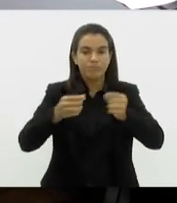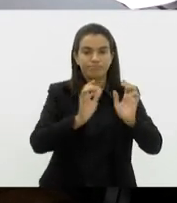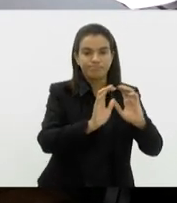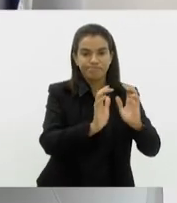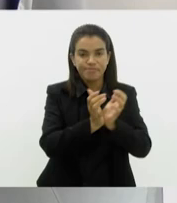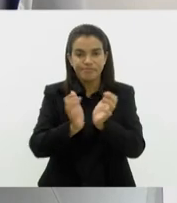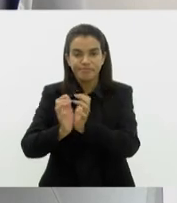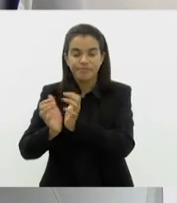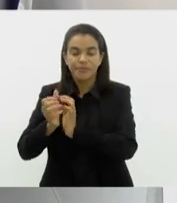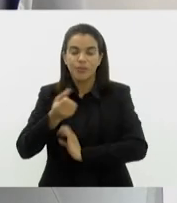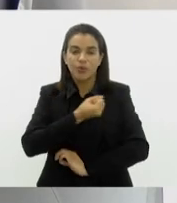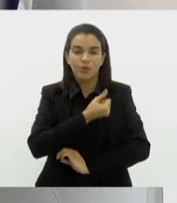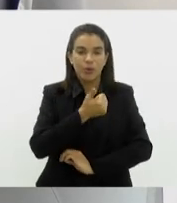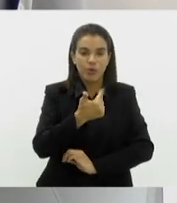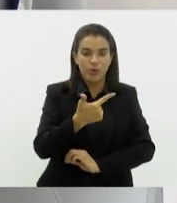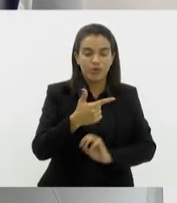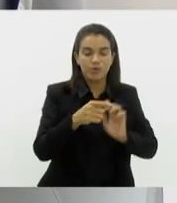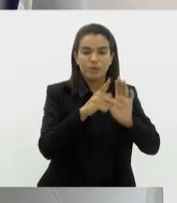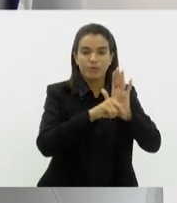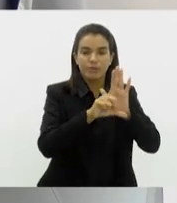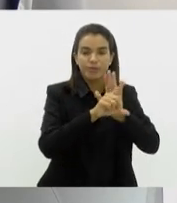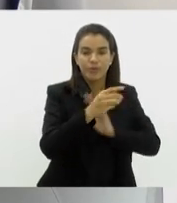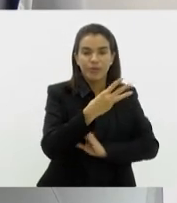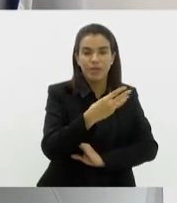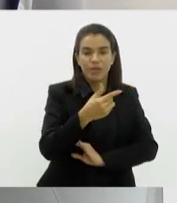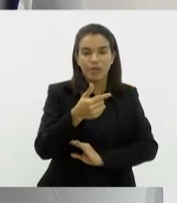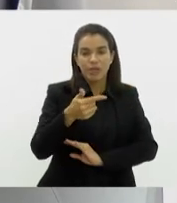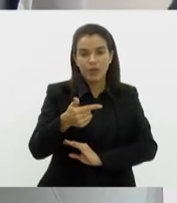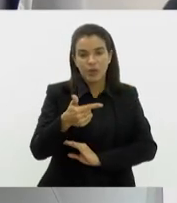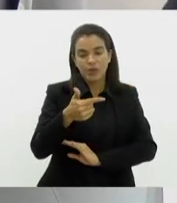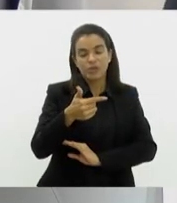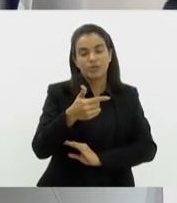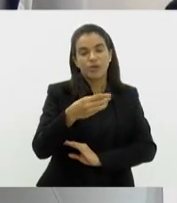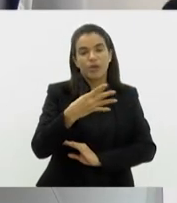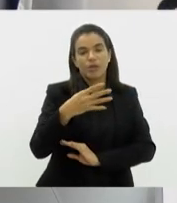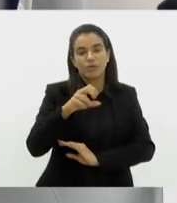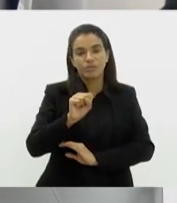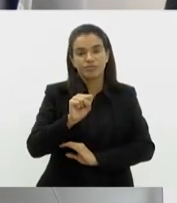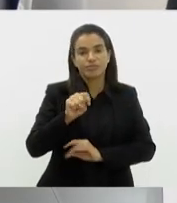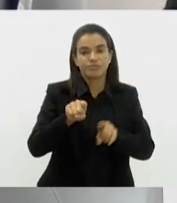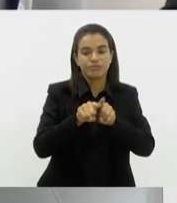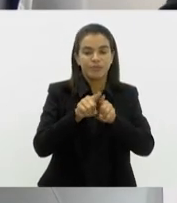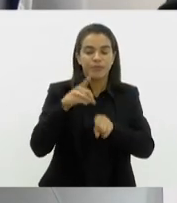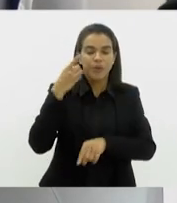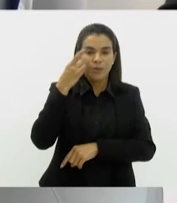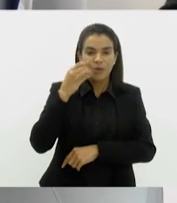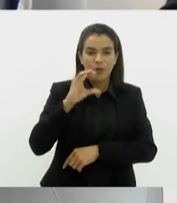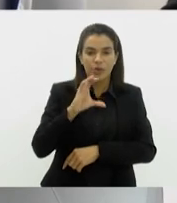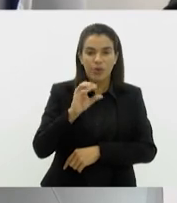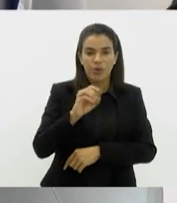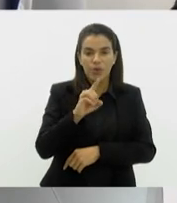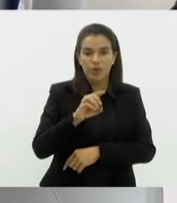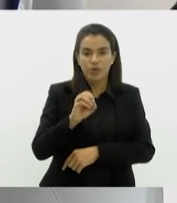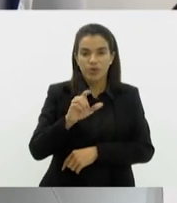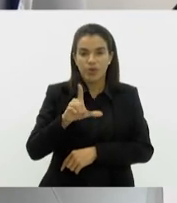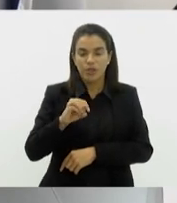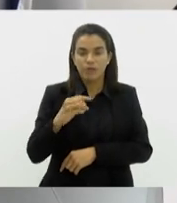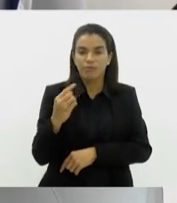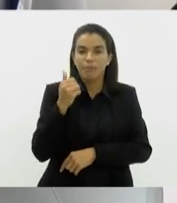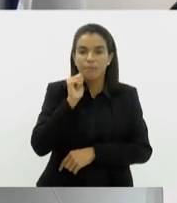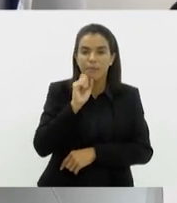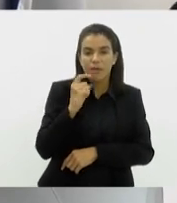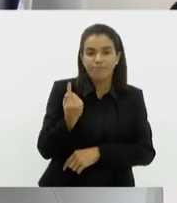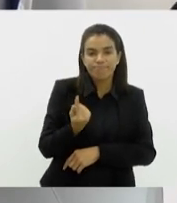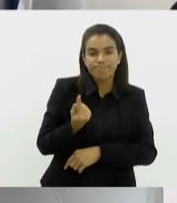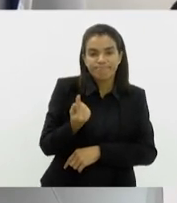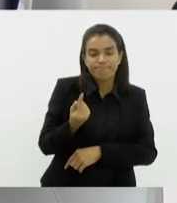Perfeito. Item 12 da pauta. Projeto de lei 3248 de 23, de autoria do deputado Vinícius Cozolino, que assegura às mães solo a reserva